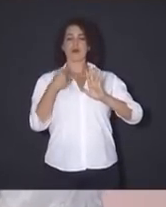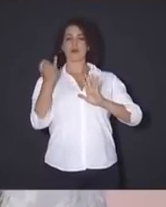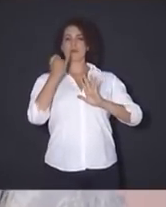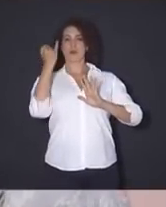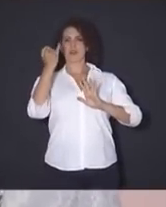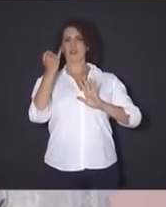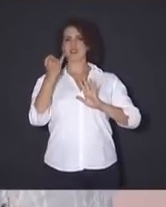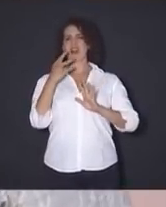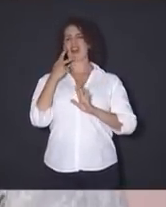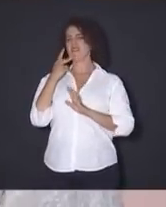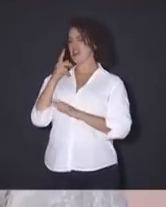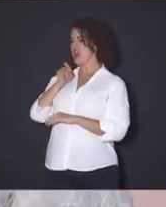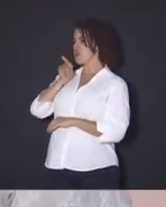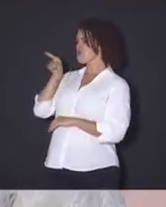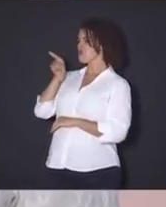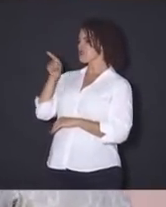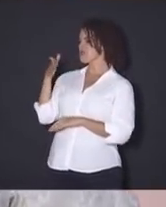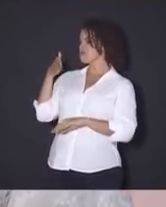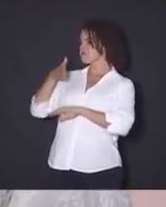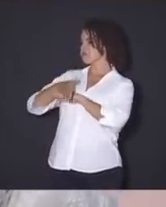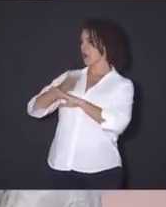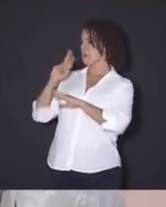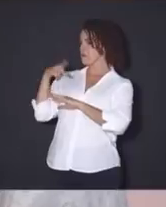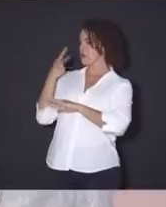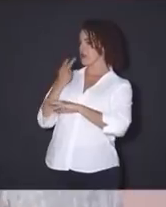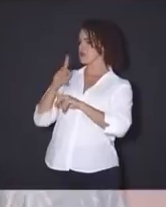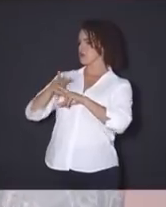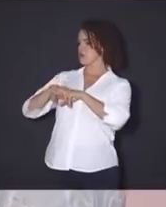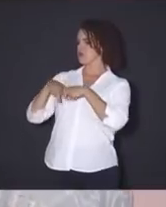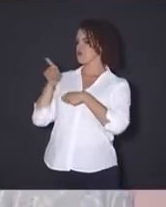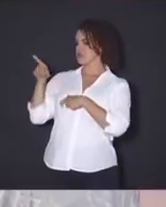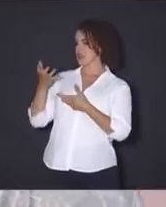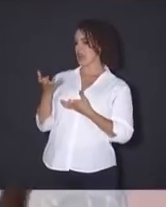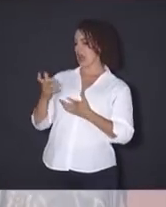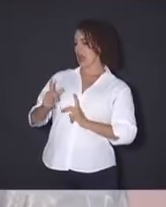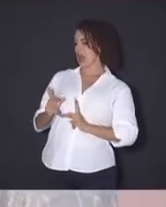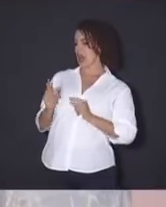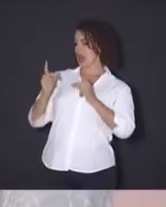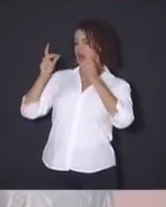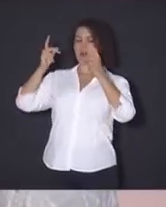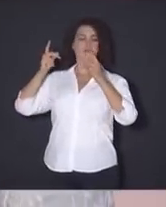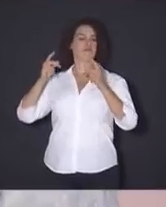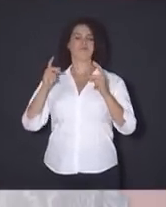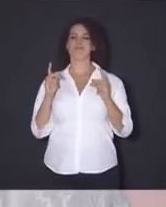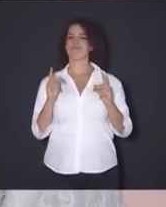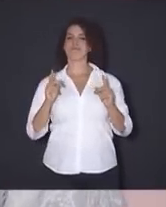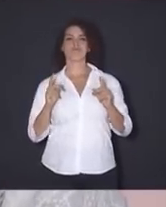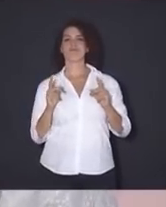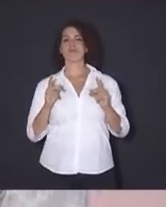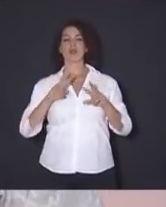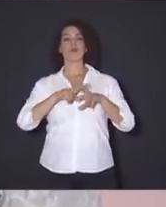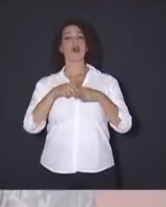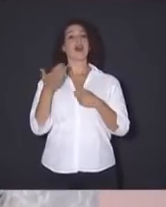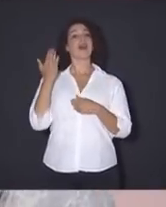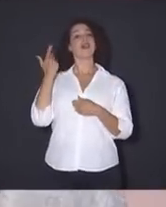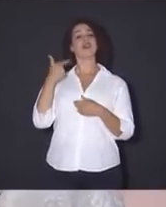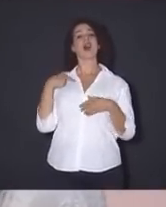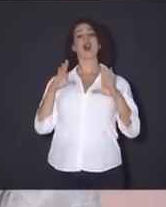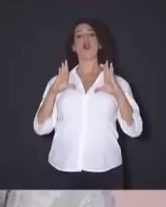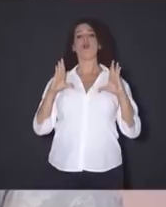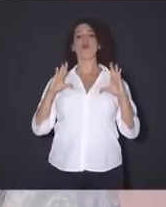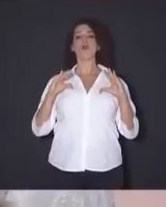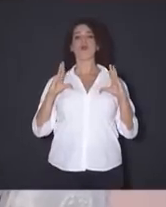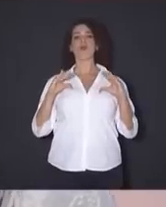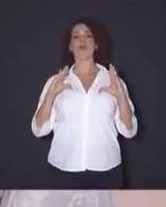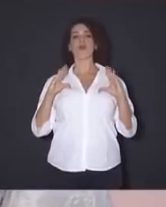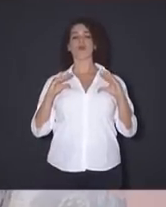não entrei com esse objetivo porque de certa forma eu fui retirado de uma certa zona de conforto porque quando